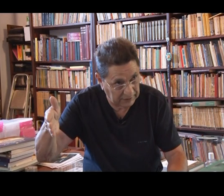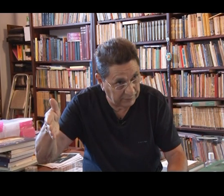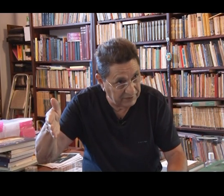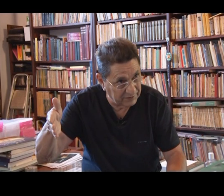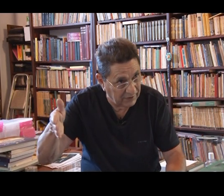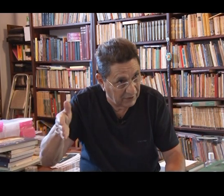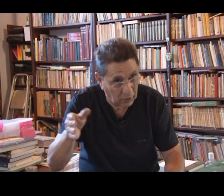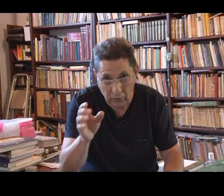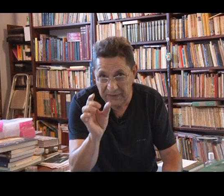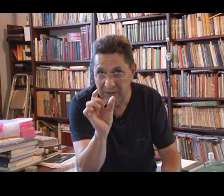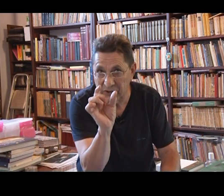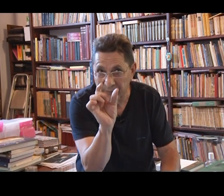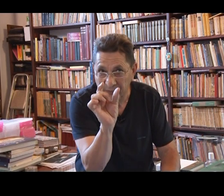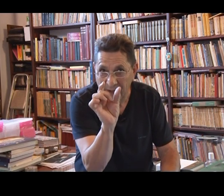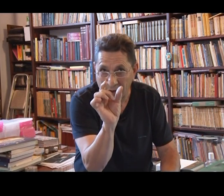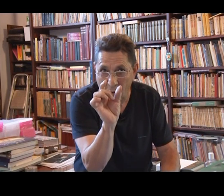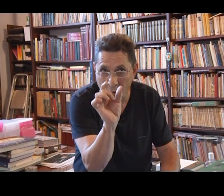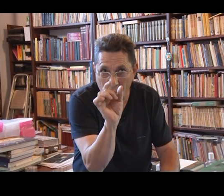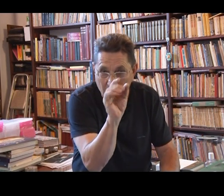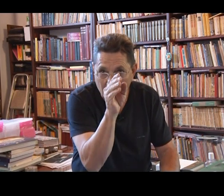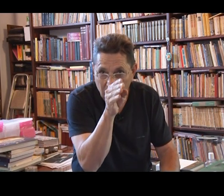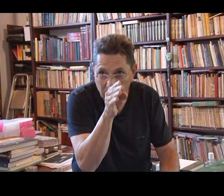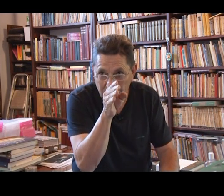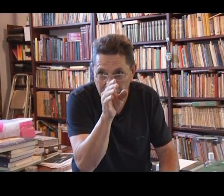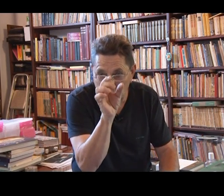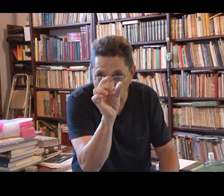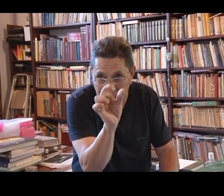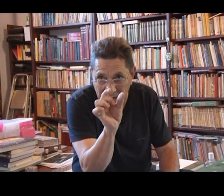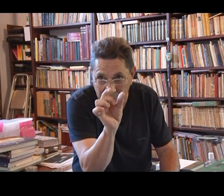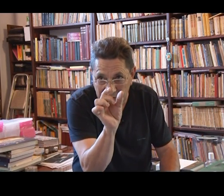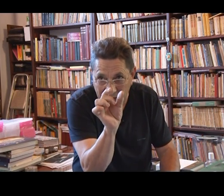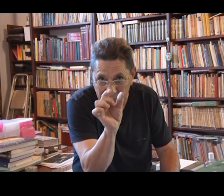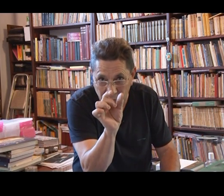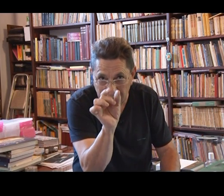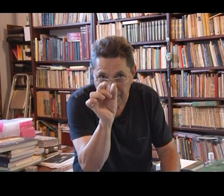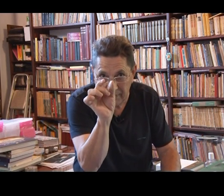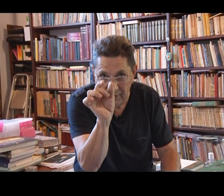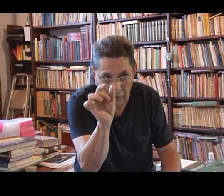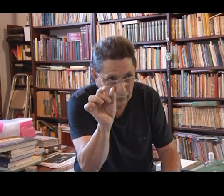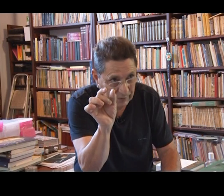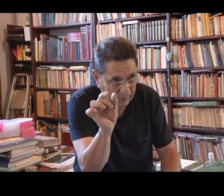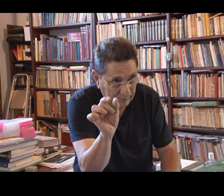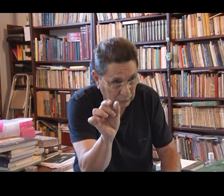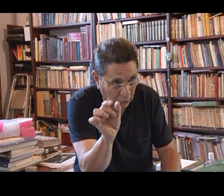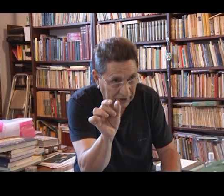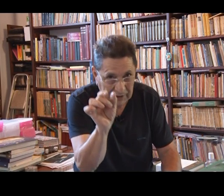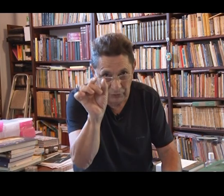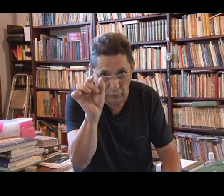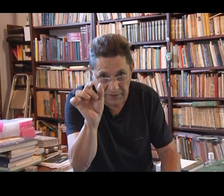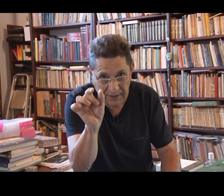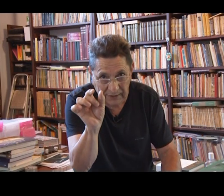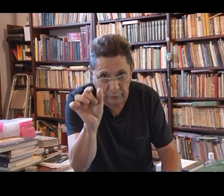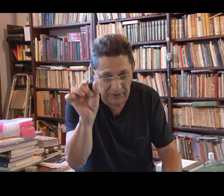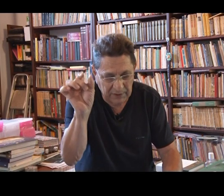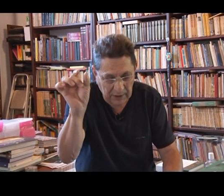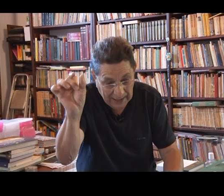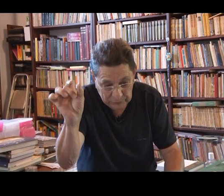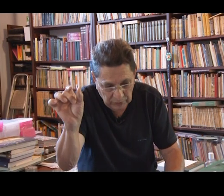nona sílabas, ou seja, com 2 sílabas átonas e uma tônica,